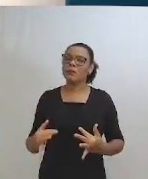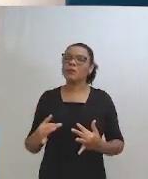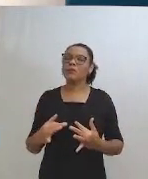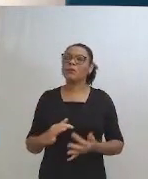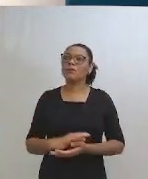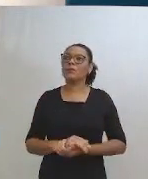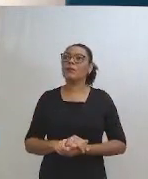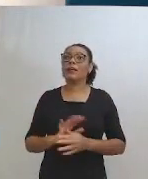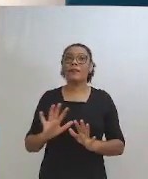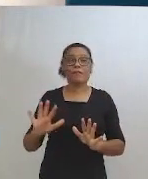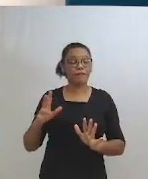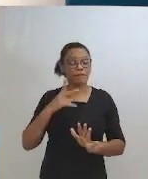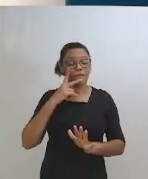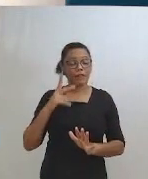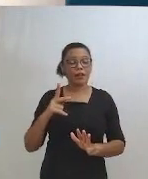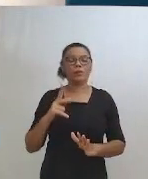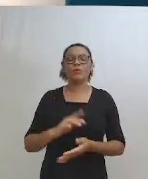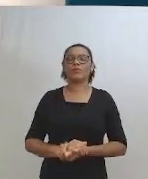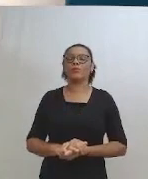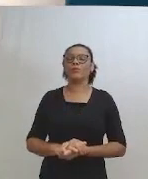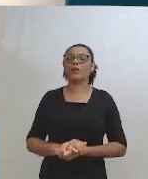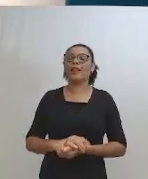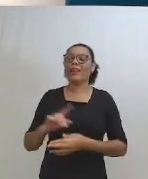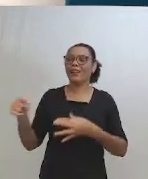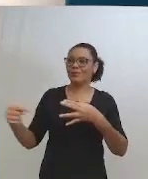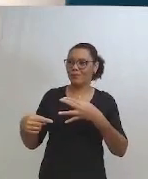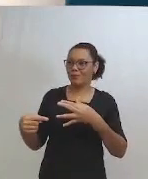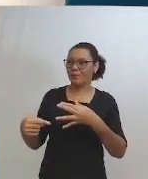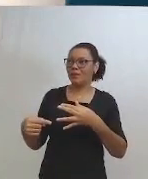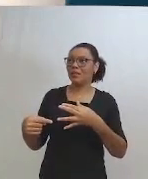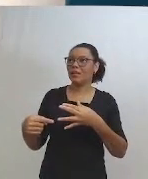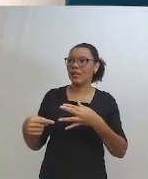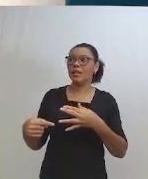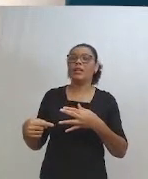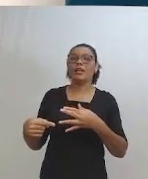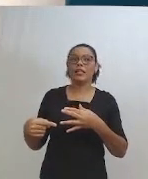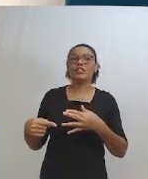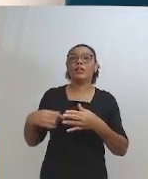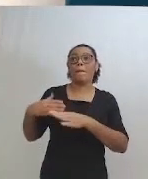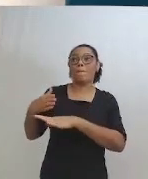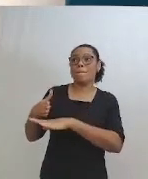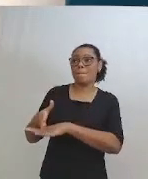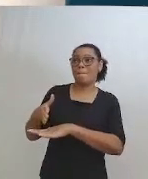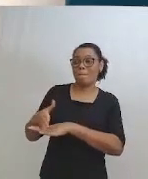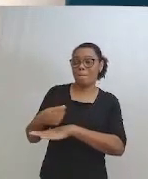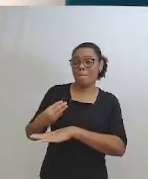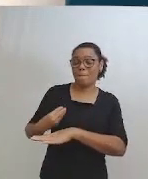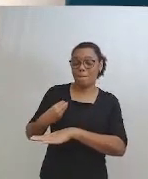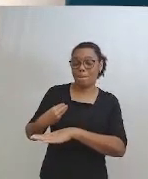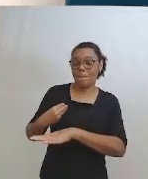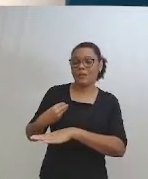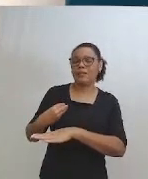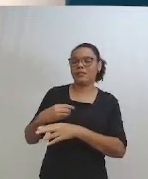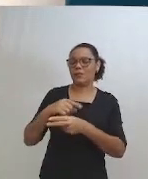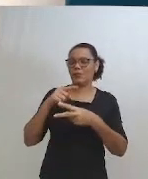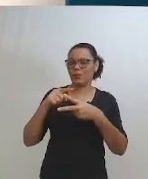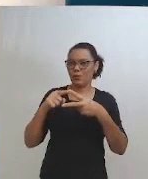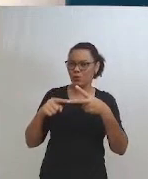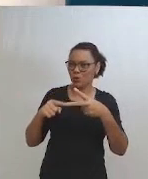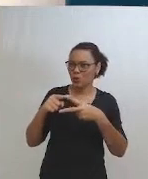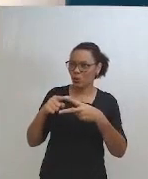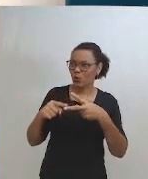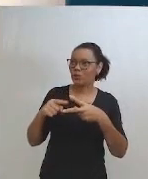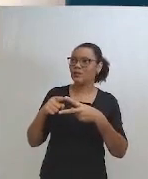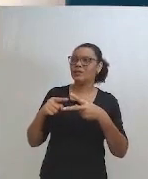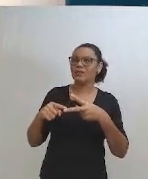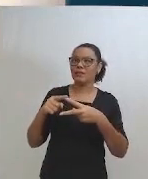o doutor juiz de primeiro grau, a autoria e a participação dos réus Douglas e Ademal,